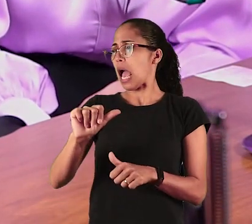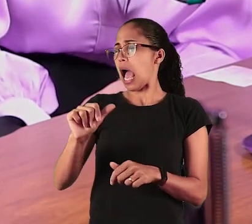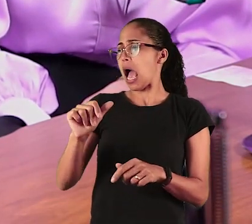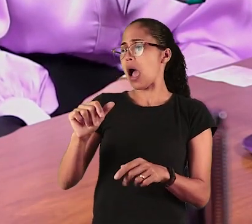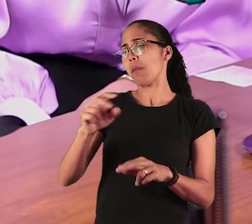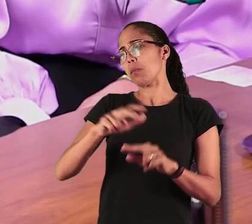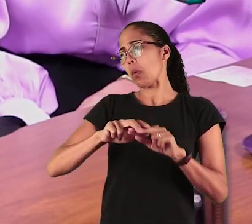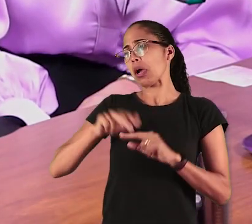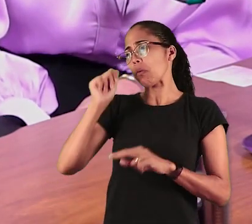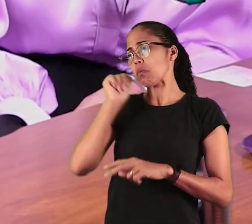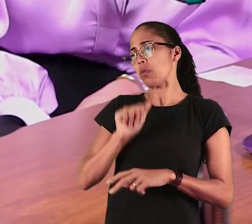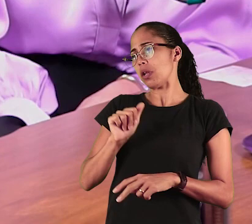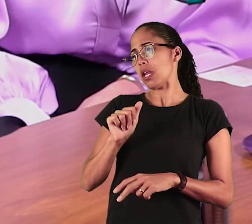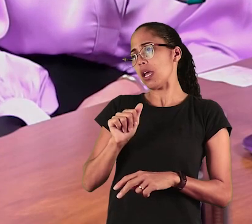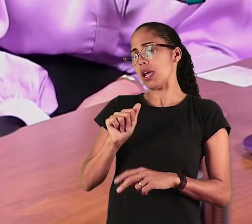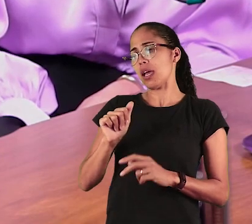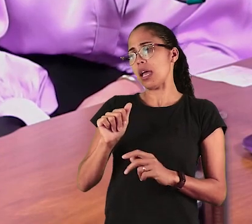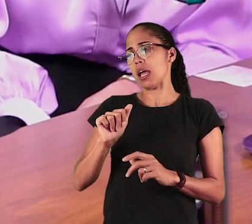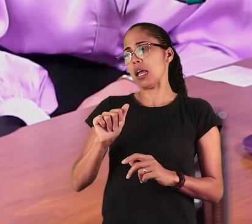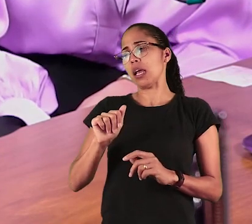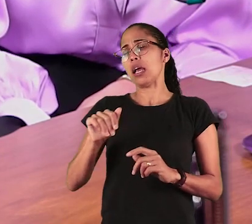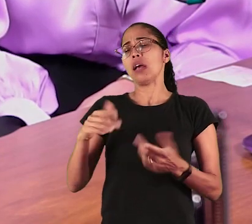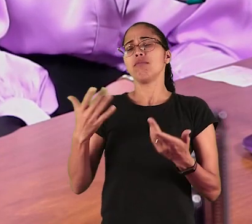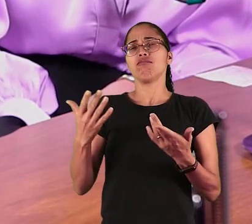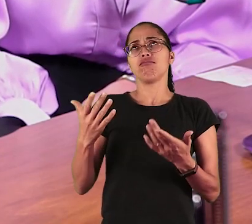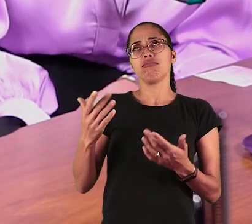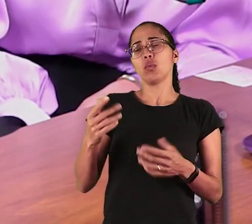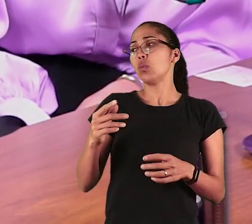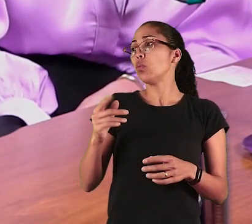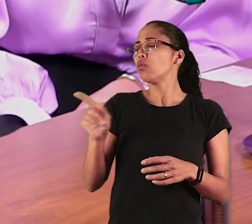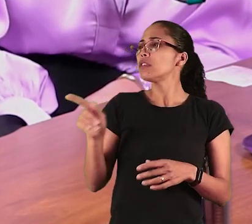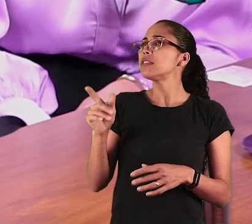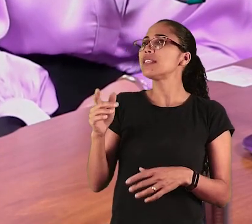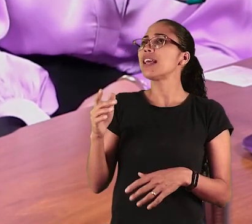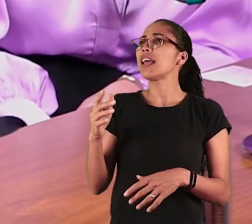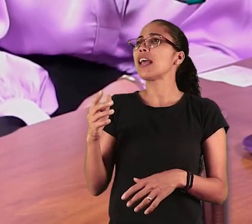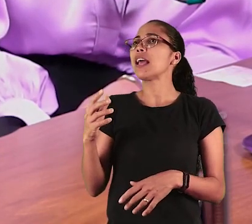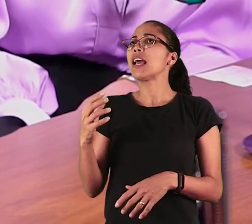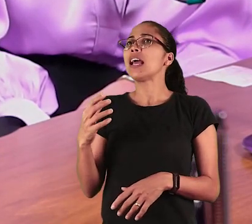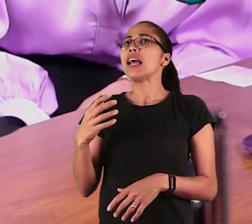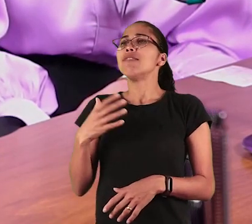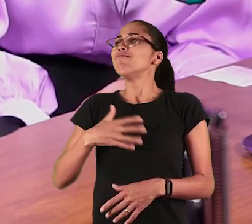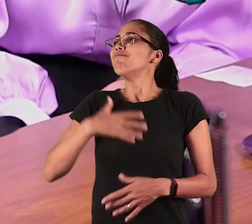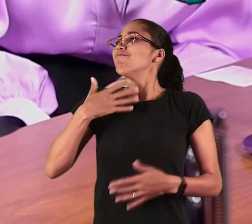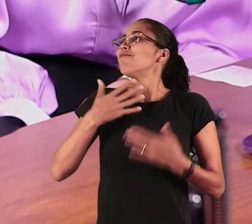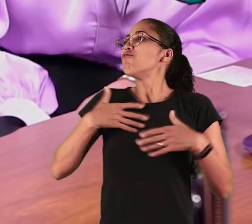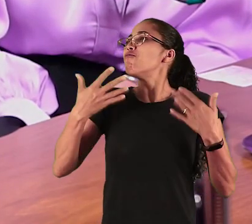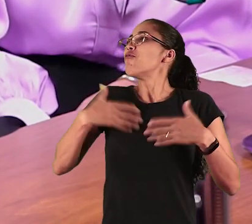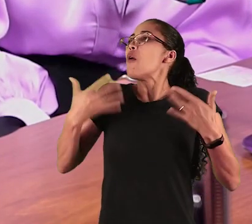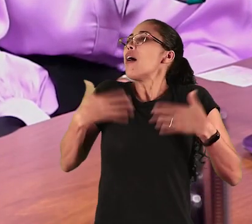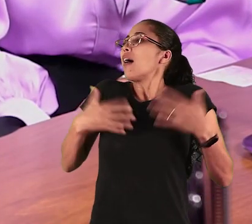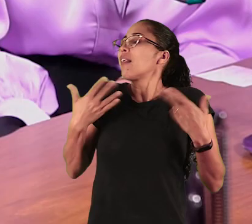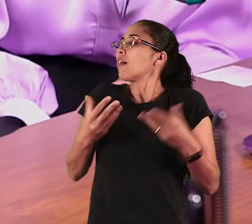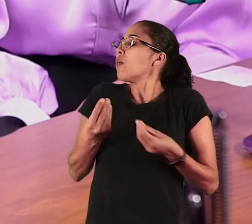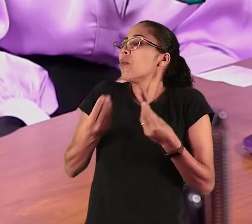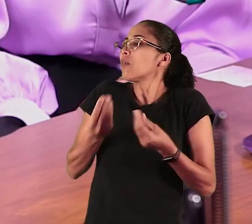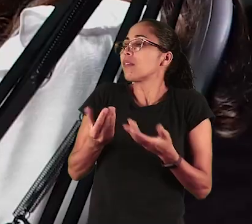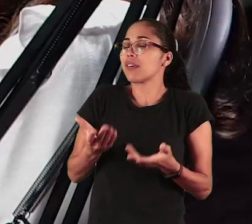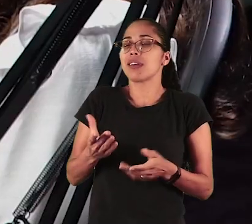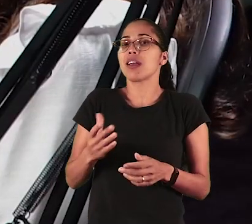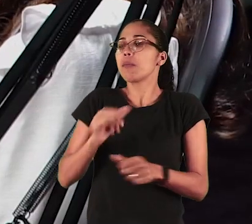por você ser mulher e você tá naquela caixinha e o te motivou fazer essa mudança nesse momento da sua